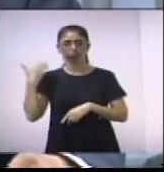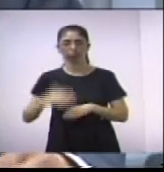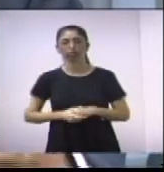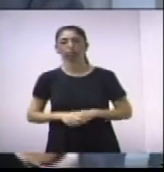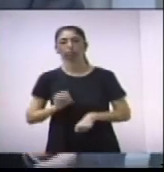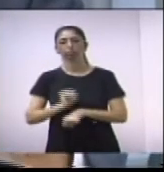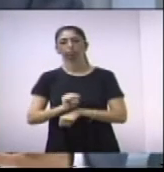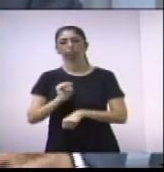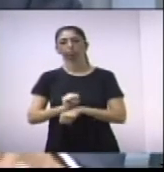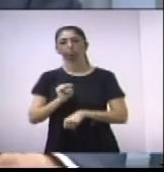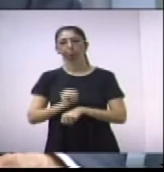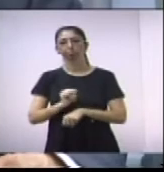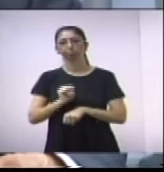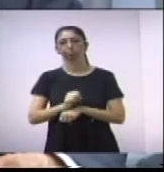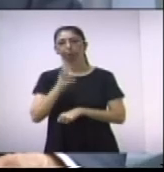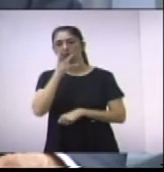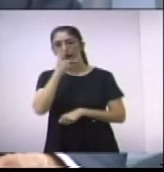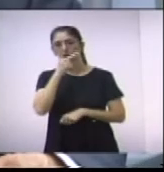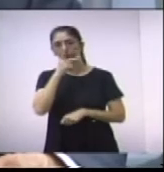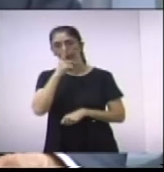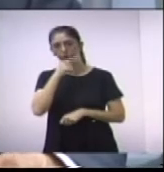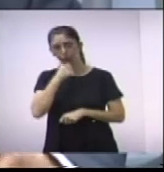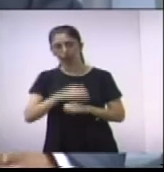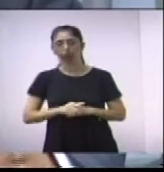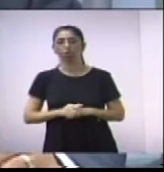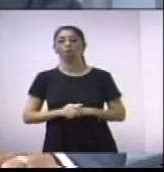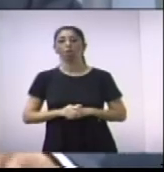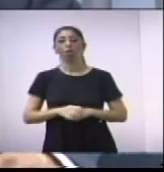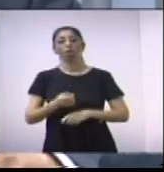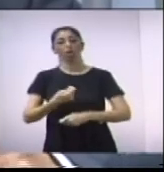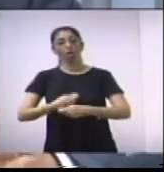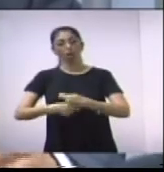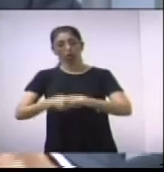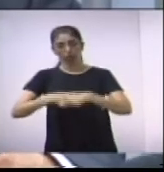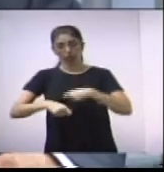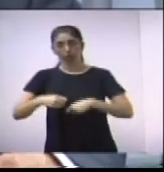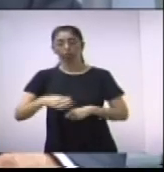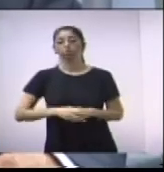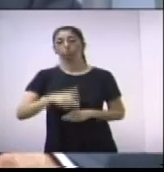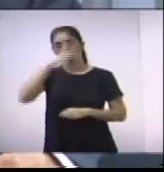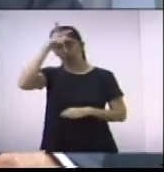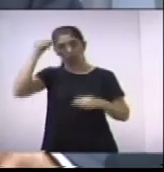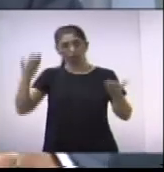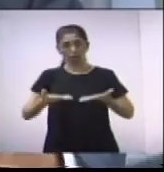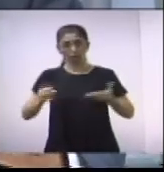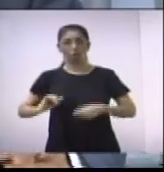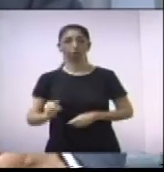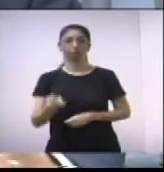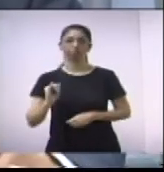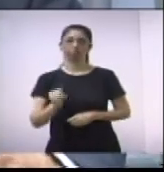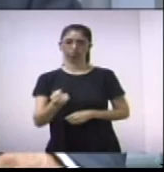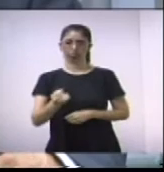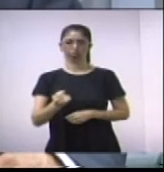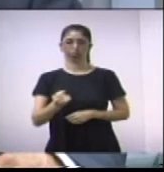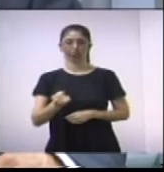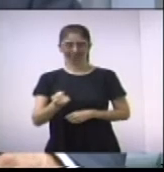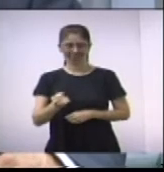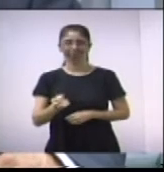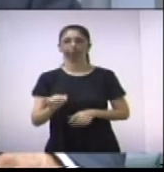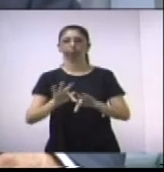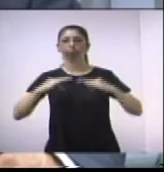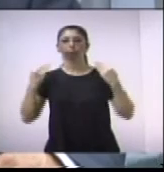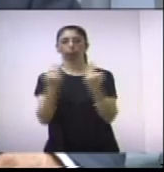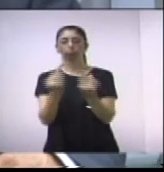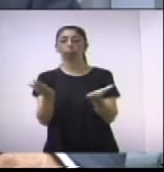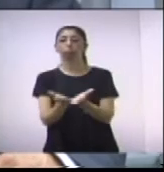governo, se aproveitando da carência, da fragilidade daquelas pessoas que ficaram